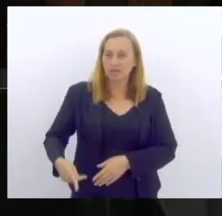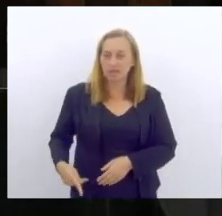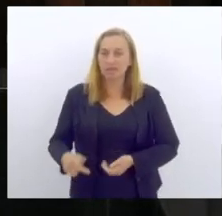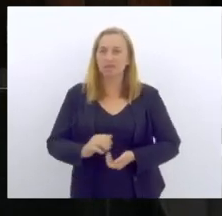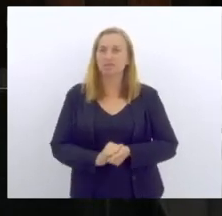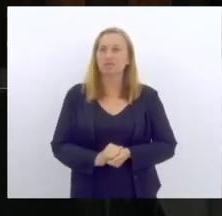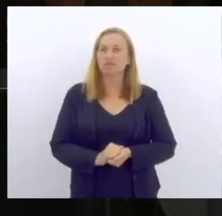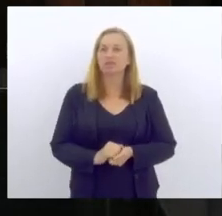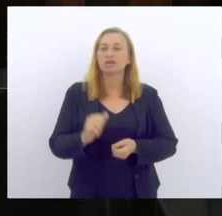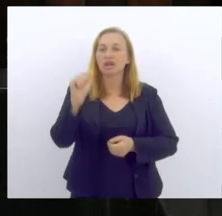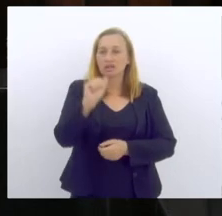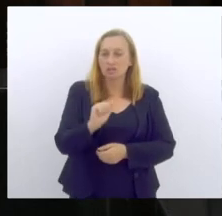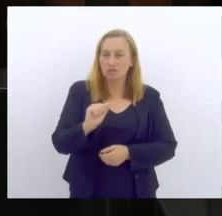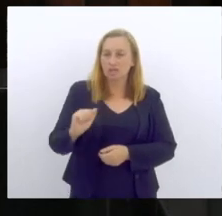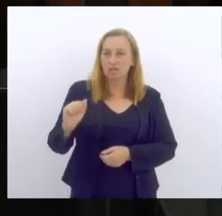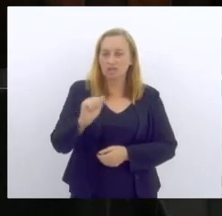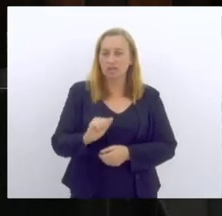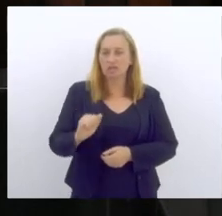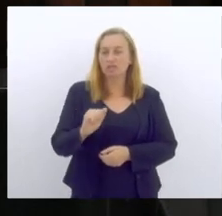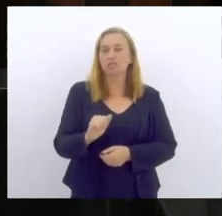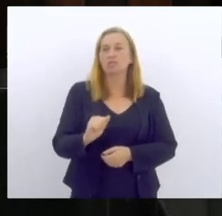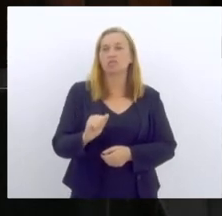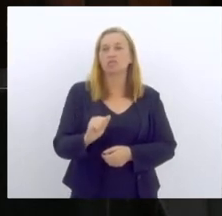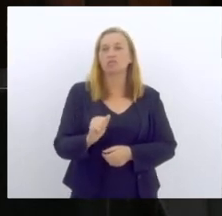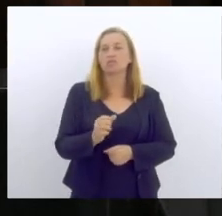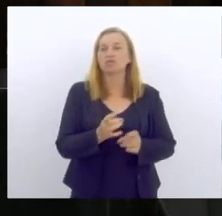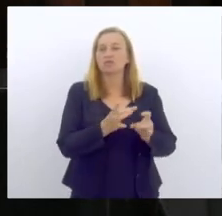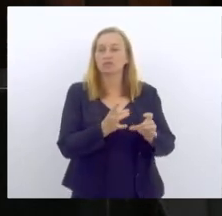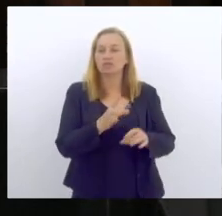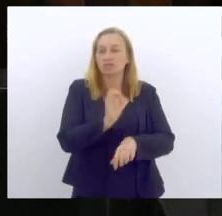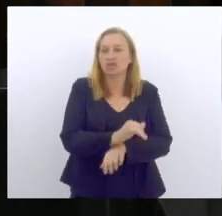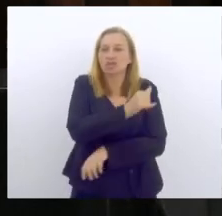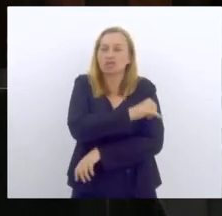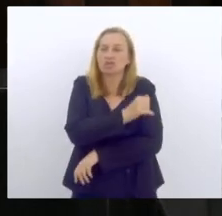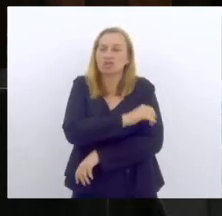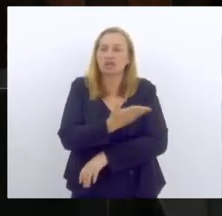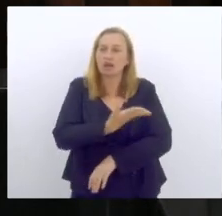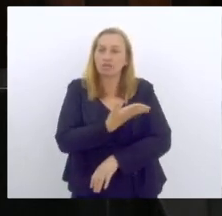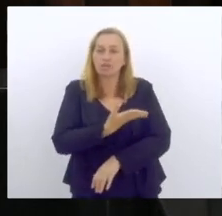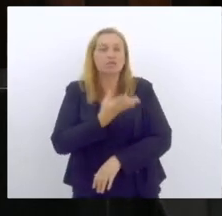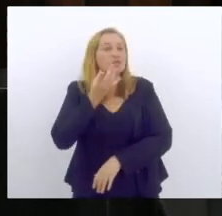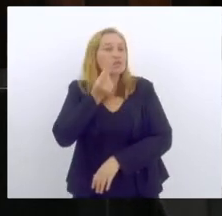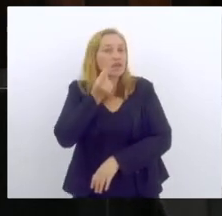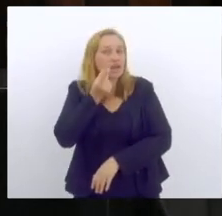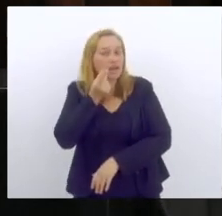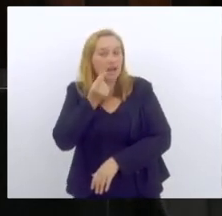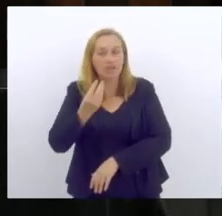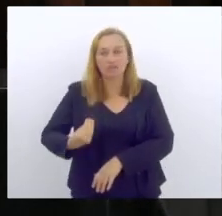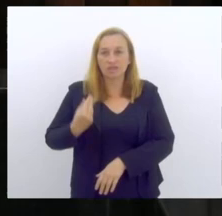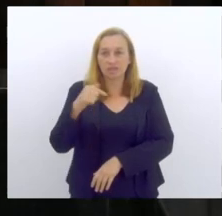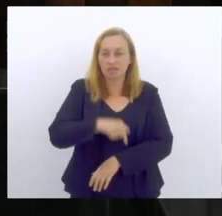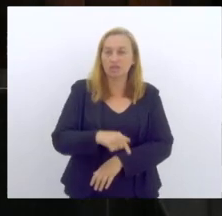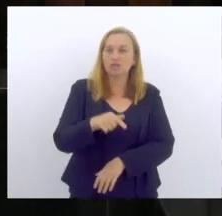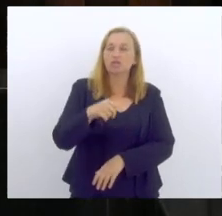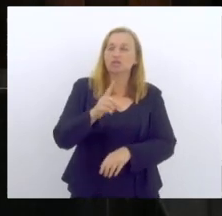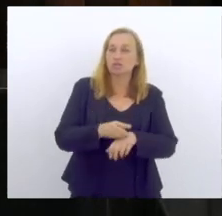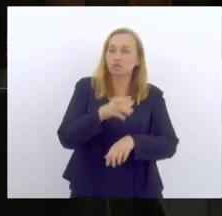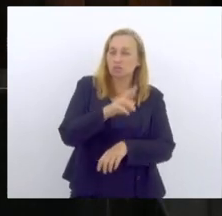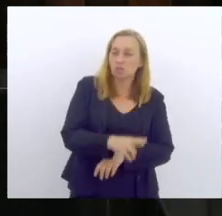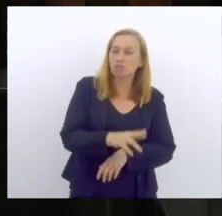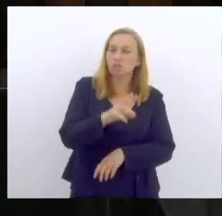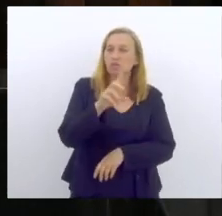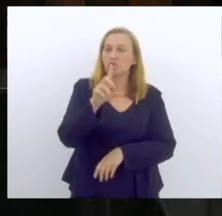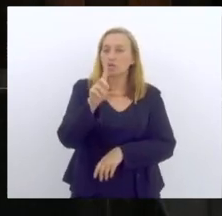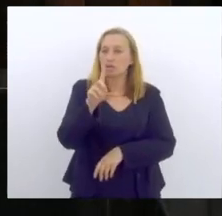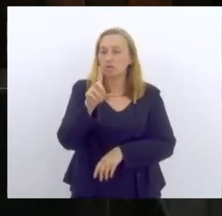associação comercial do estado do Rio de Janeiro cearense que aqui está presente Dr ronco Dr José Luiz